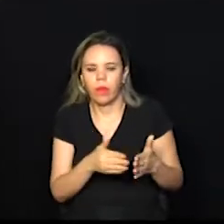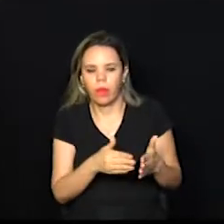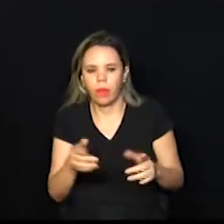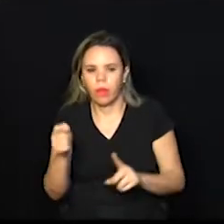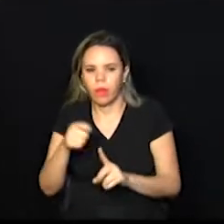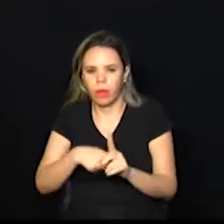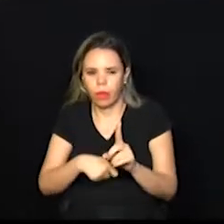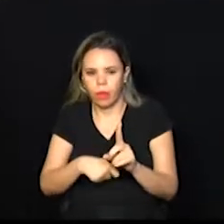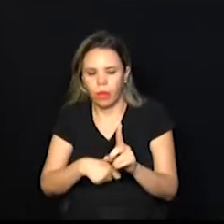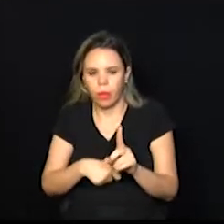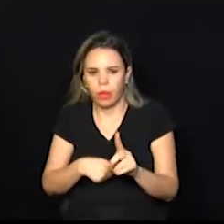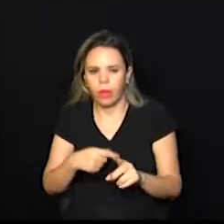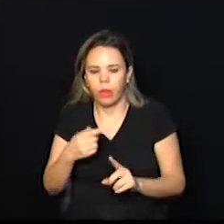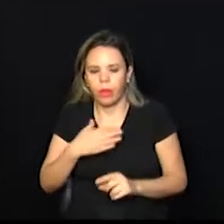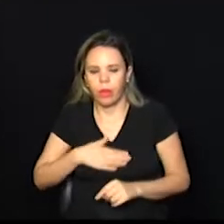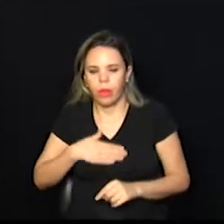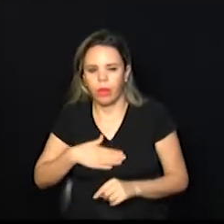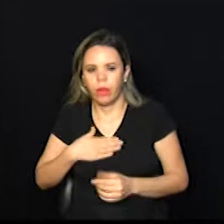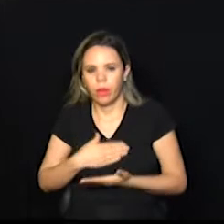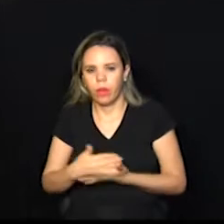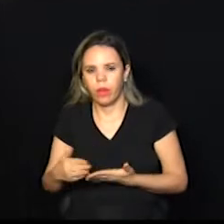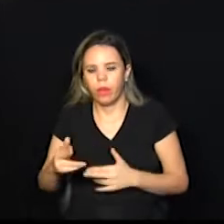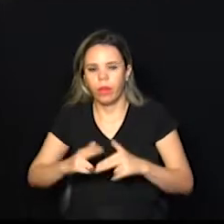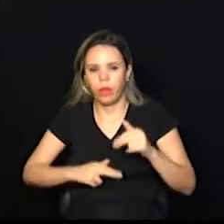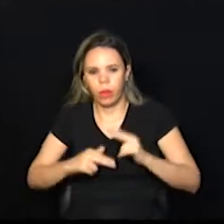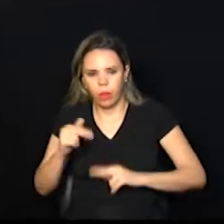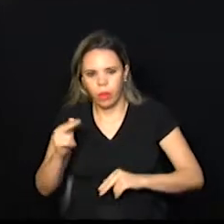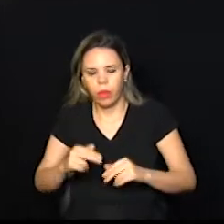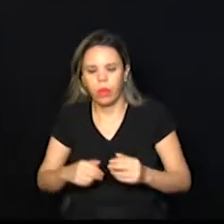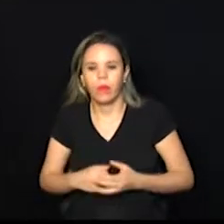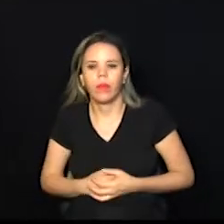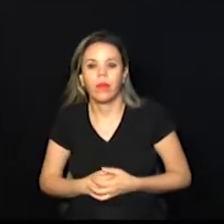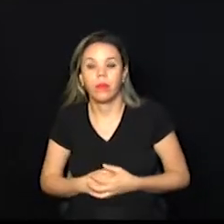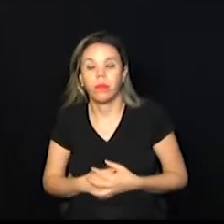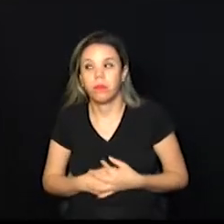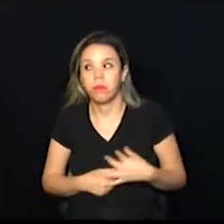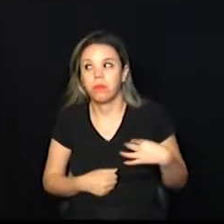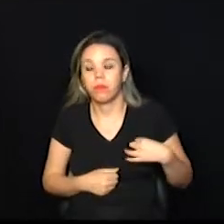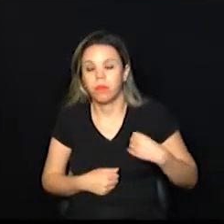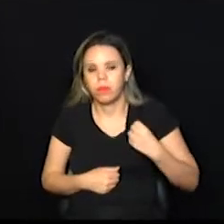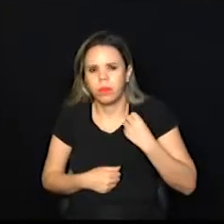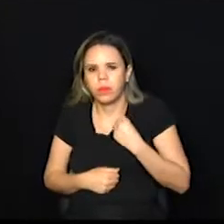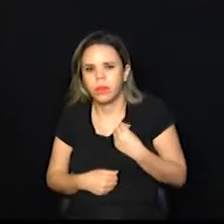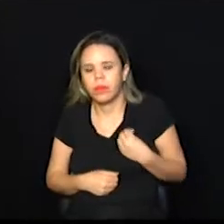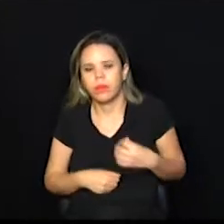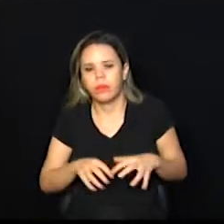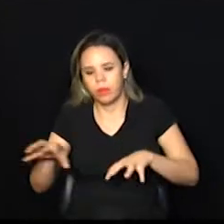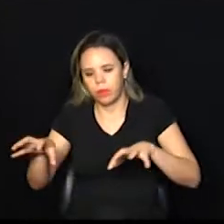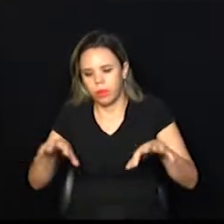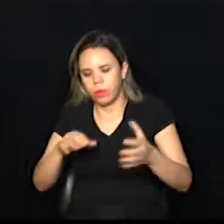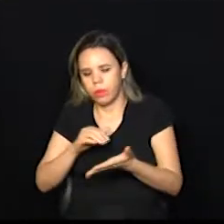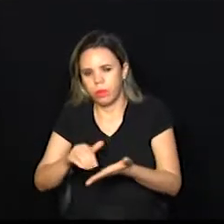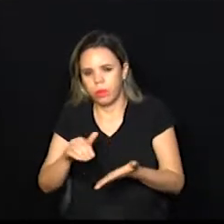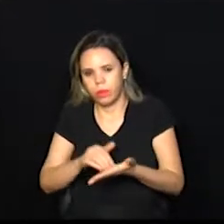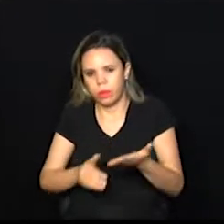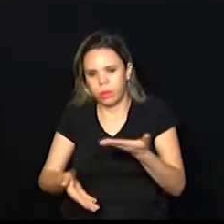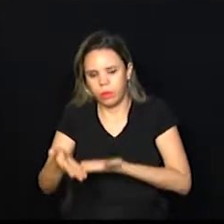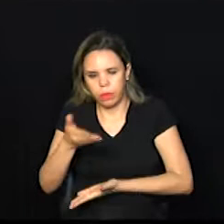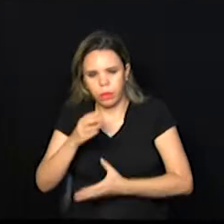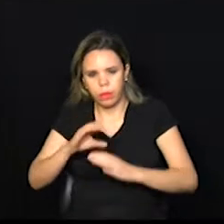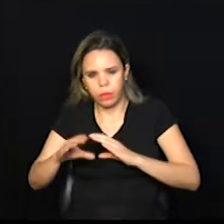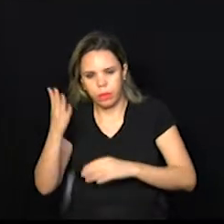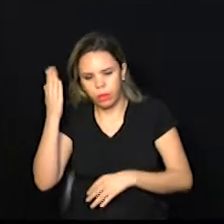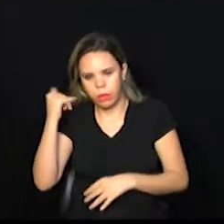mês de agosto, e que se iniciou em junho, inclusive. Tá? E a intersetorialidade entre os departamentos, eu não sei se